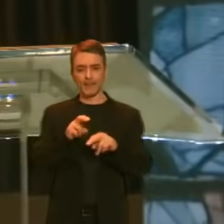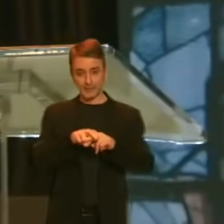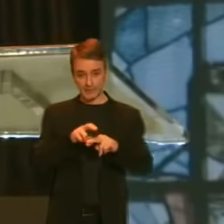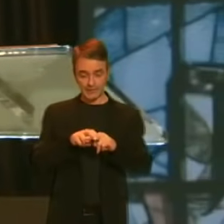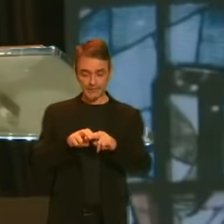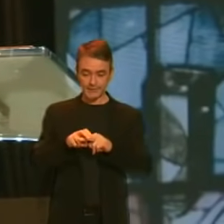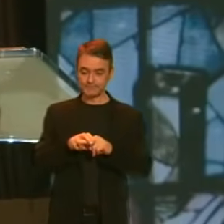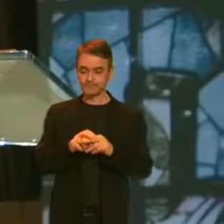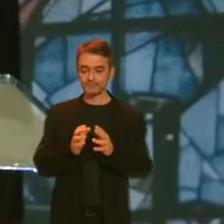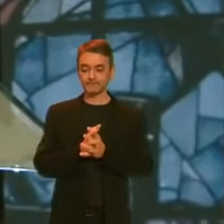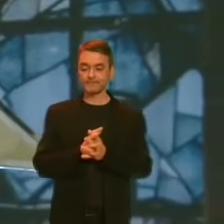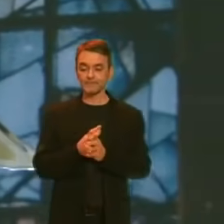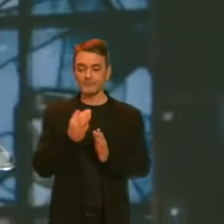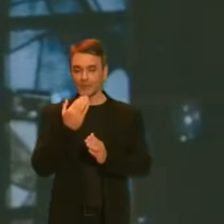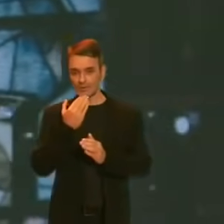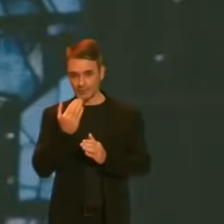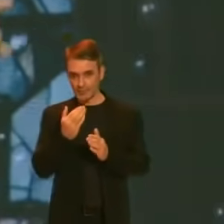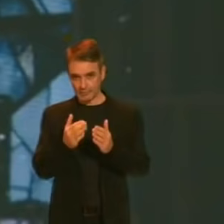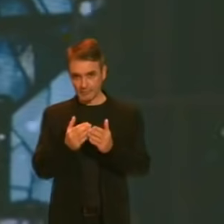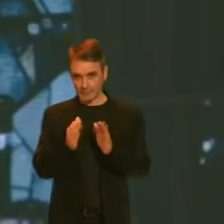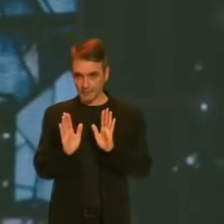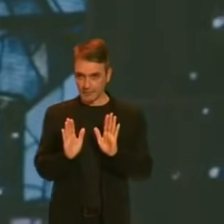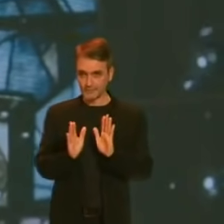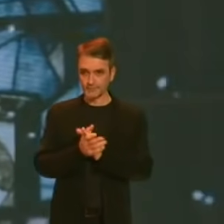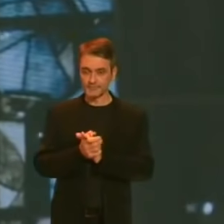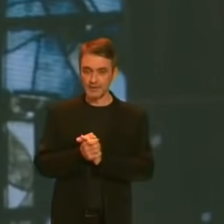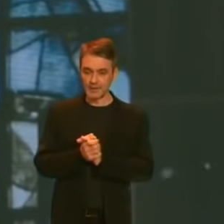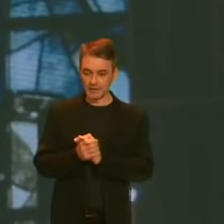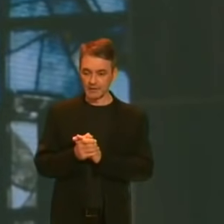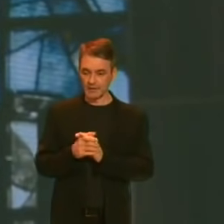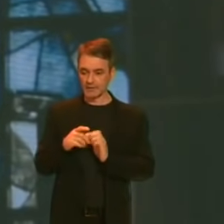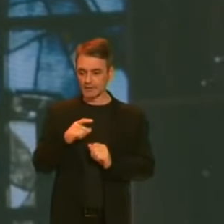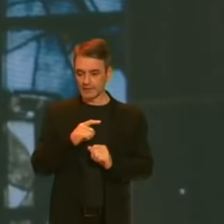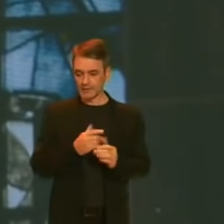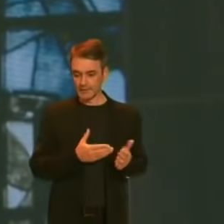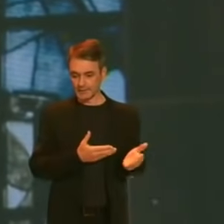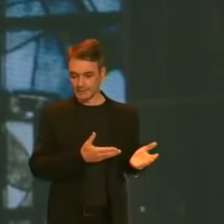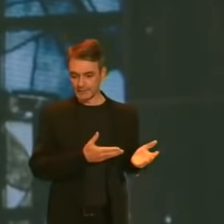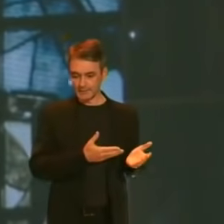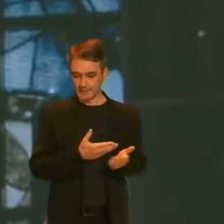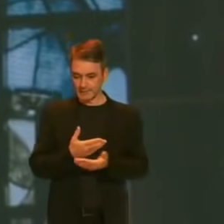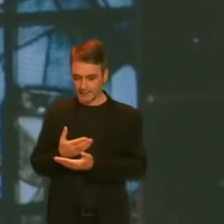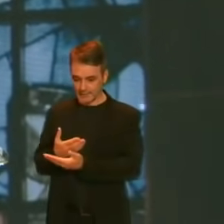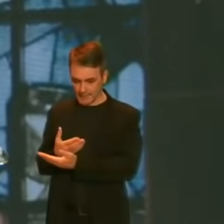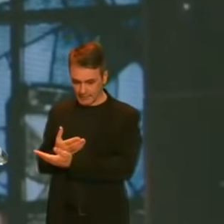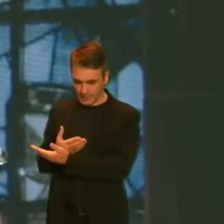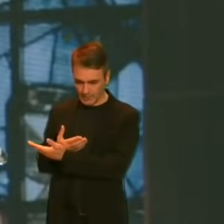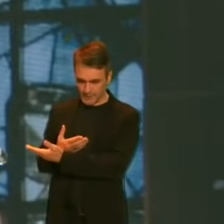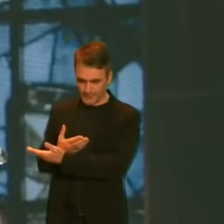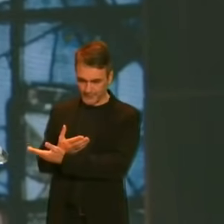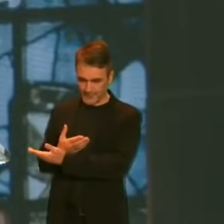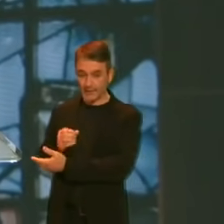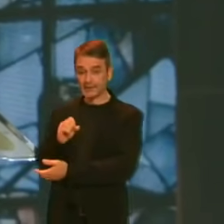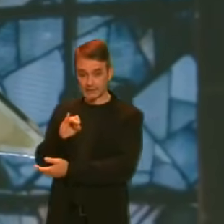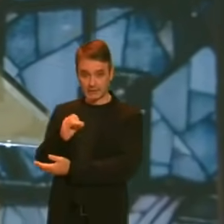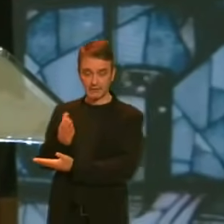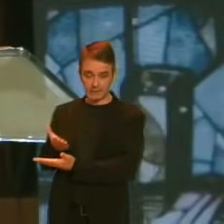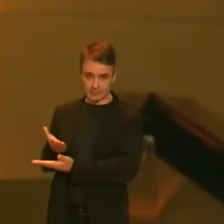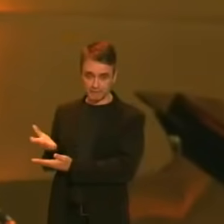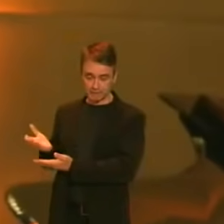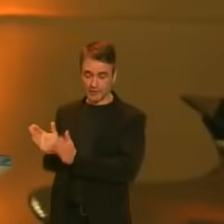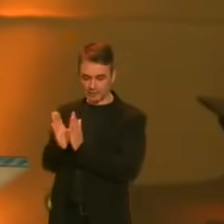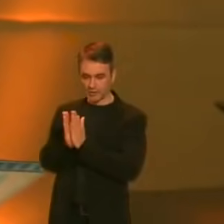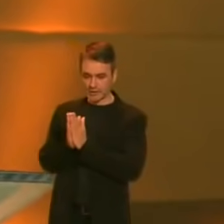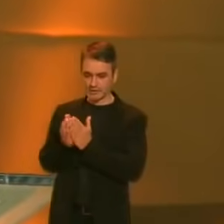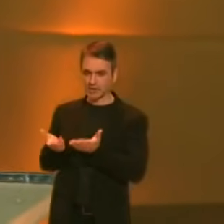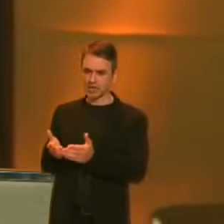tá? Eu vou pedir um favor para você. Coloca lá o banner, tá ali, ó. Se você fez essa oração junto comigo, está aqui